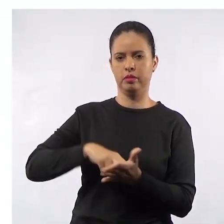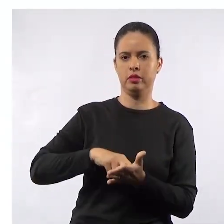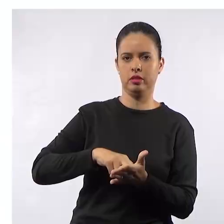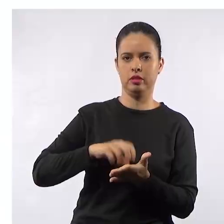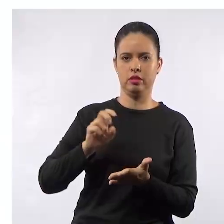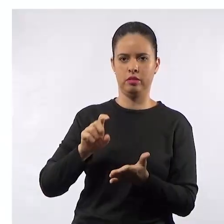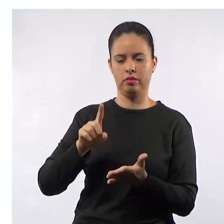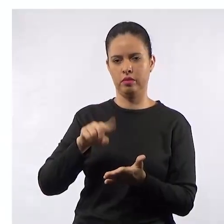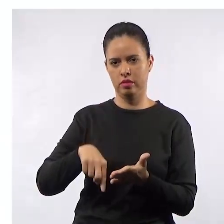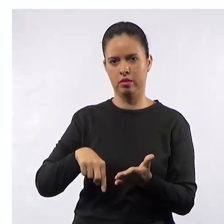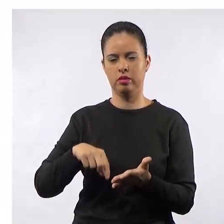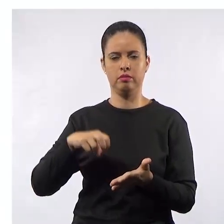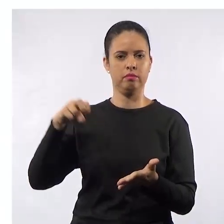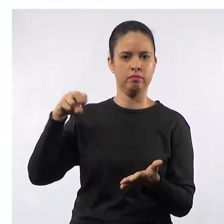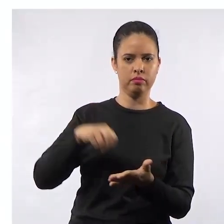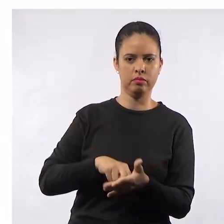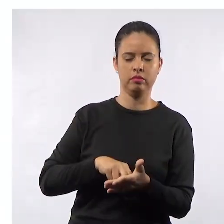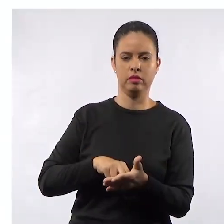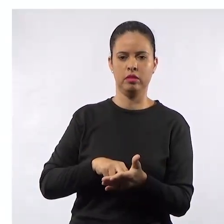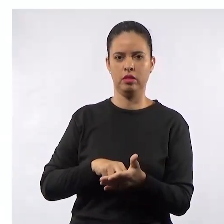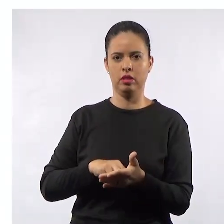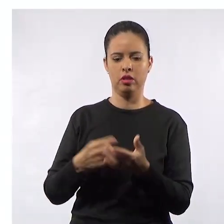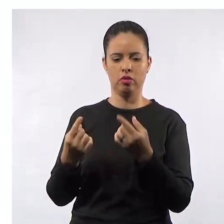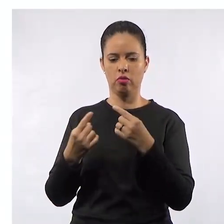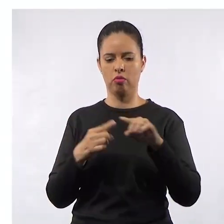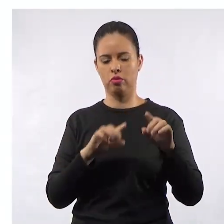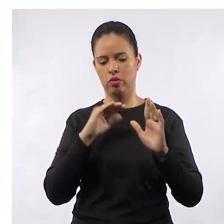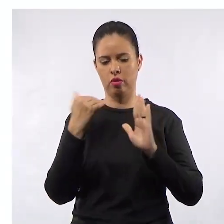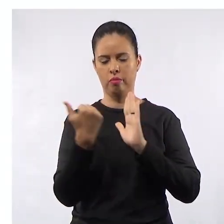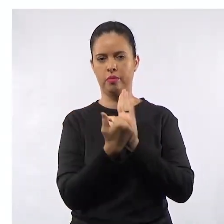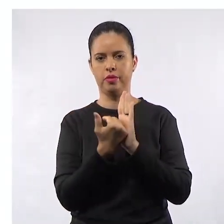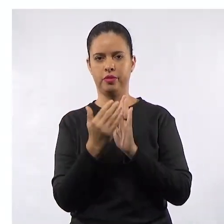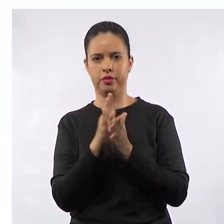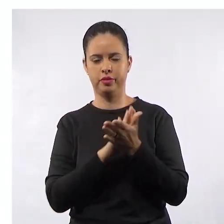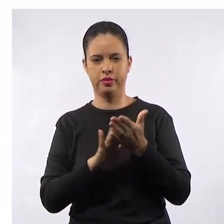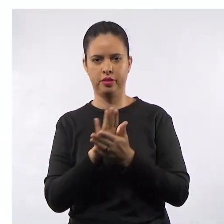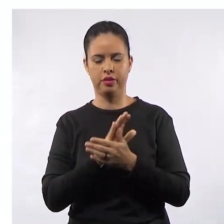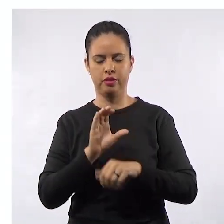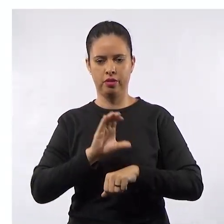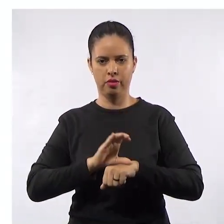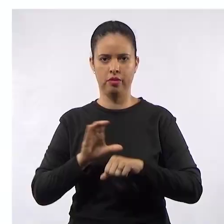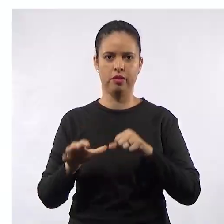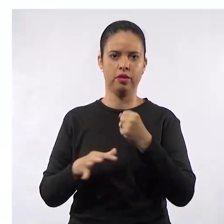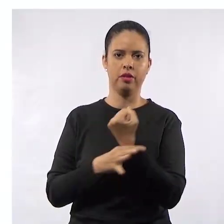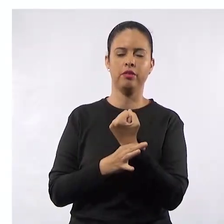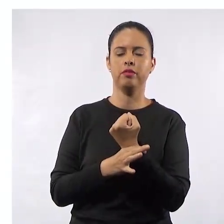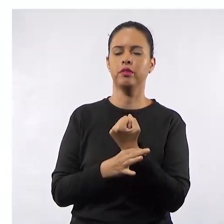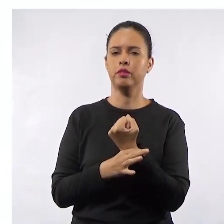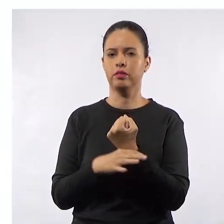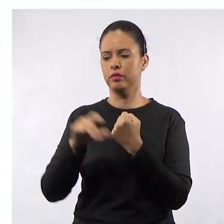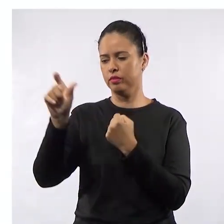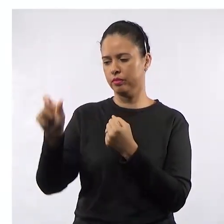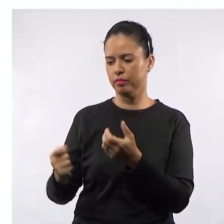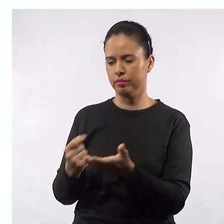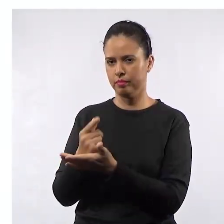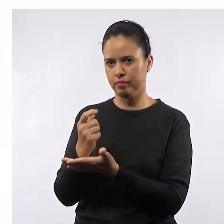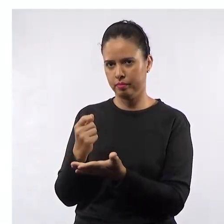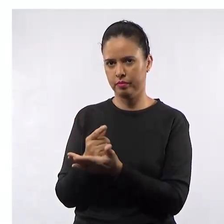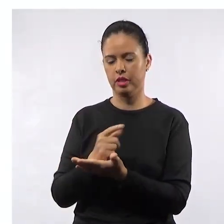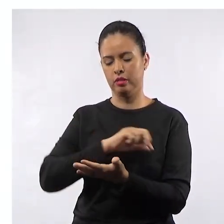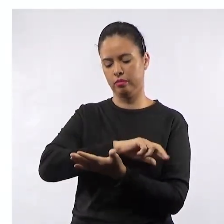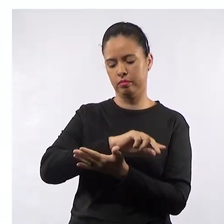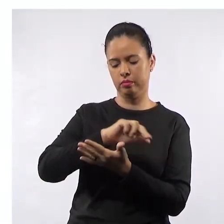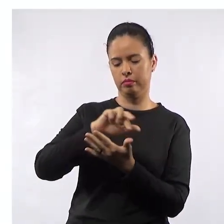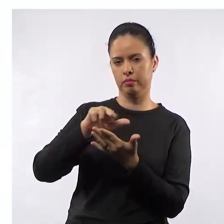infrações e sanções penais pela violação do Código de Defesa do Consumidor. Por isso, por ele